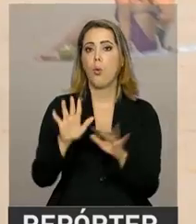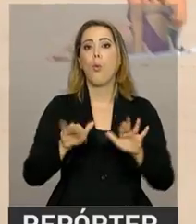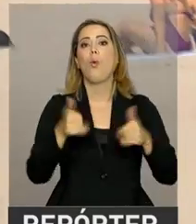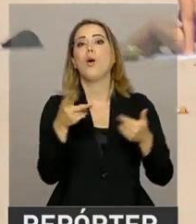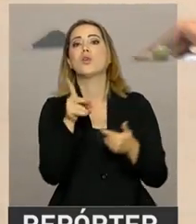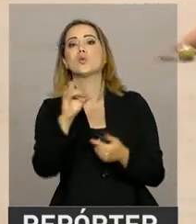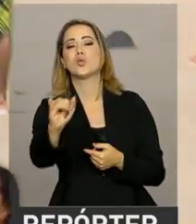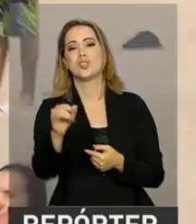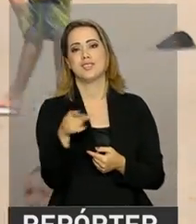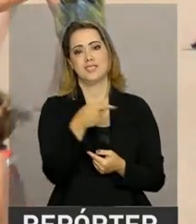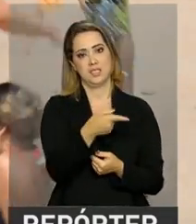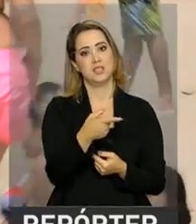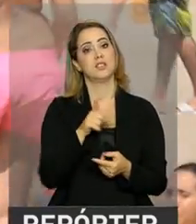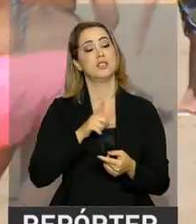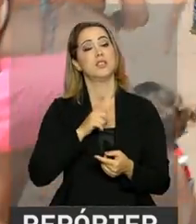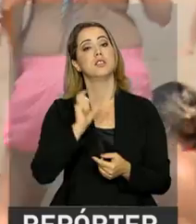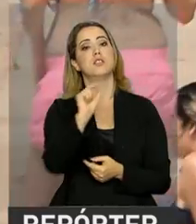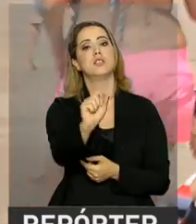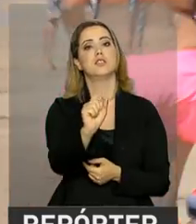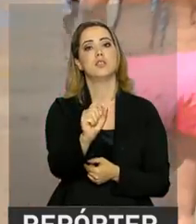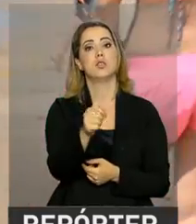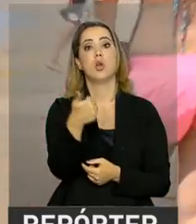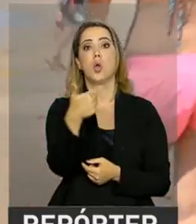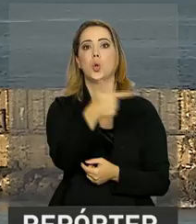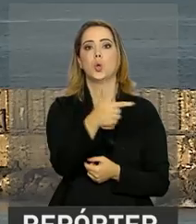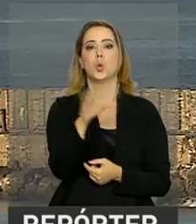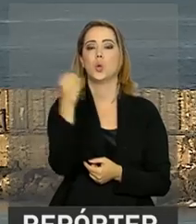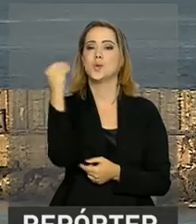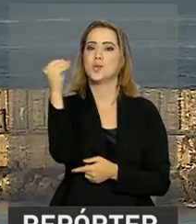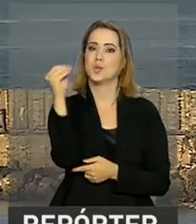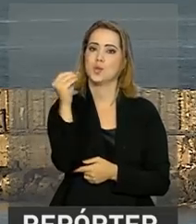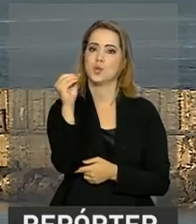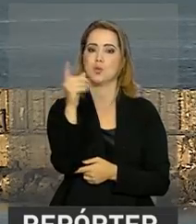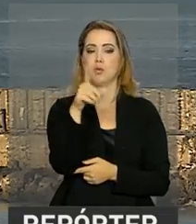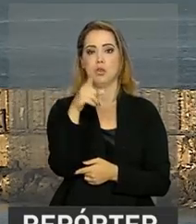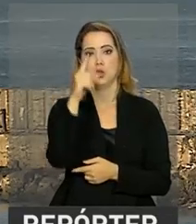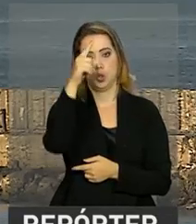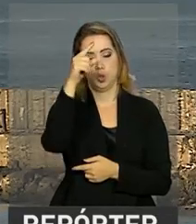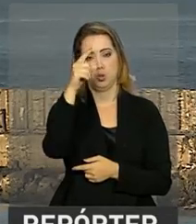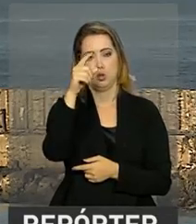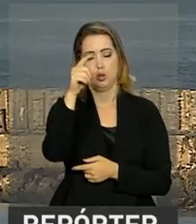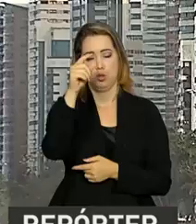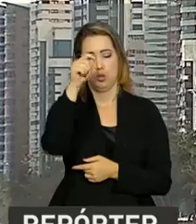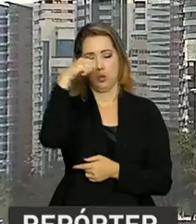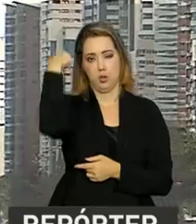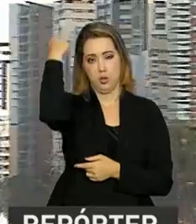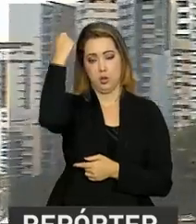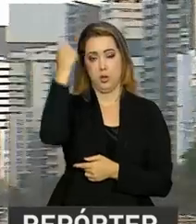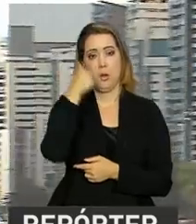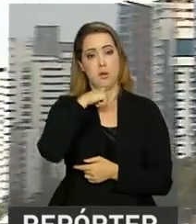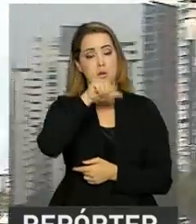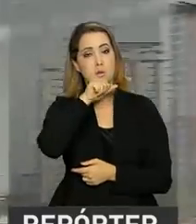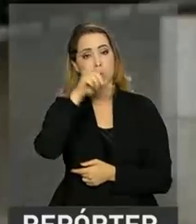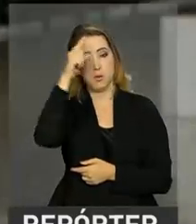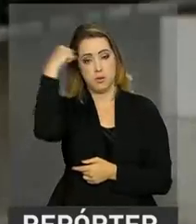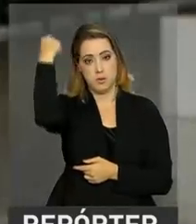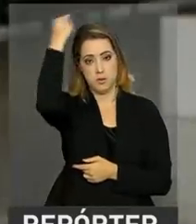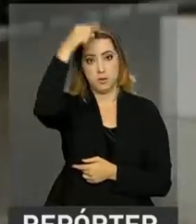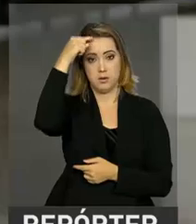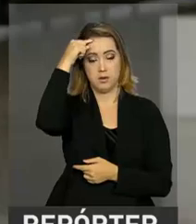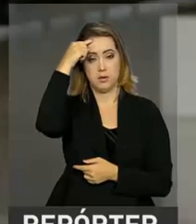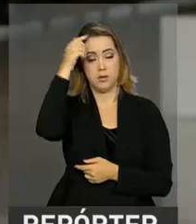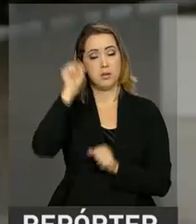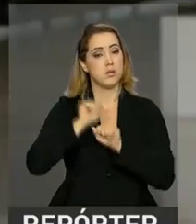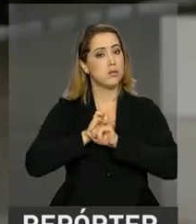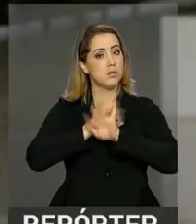a maior movimentação de recursos e o maior número de viagens é o 12 de outubro, feriado de Nossa Senhora Aparecida, que vai cair numa quinta-feira e por isso grande parte